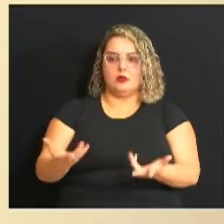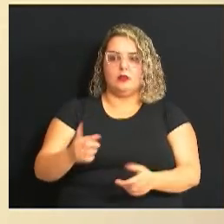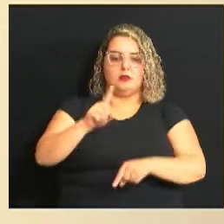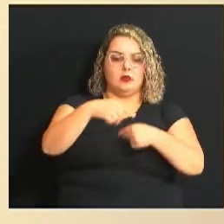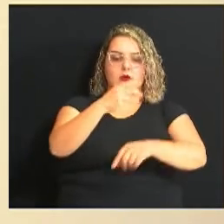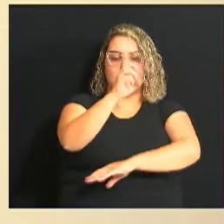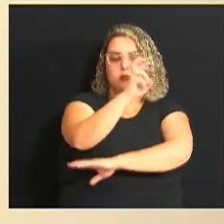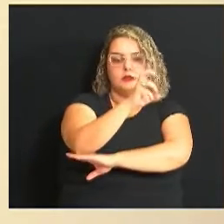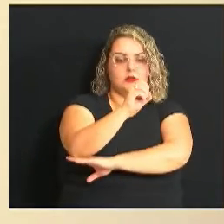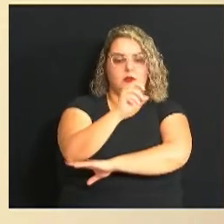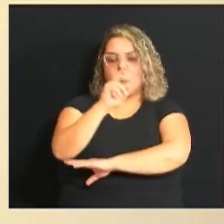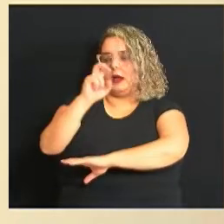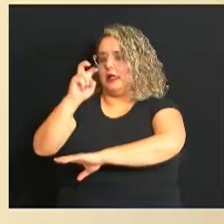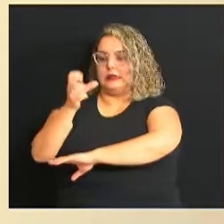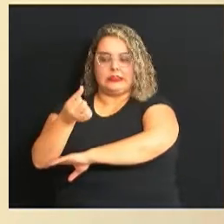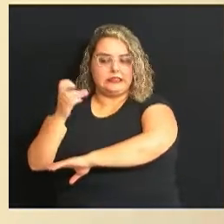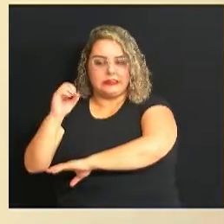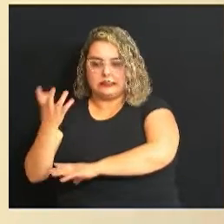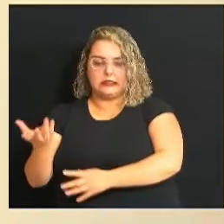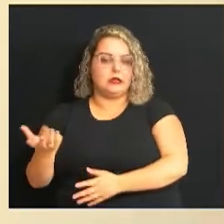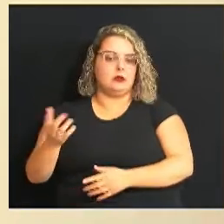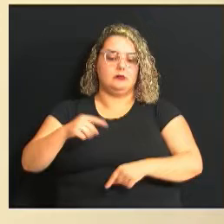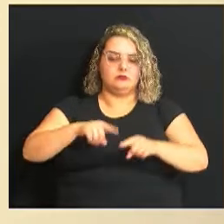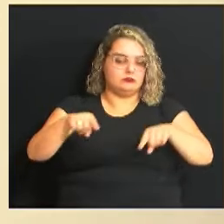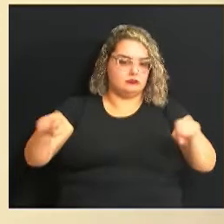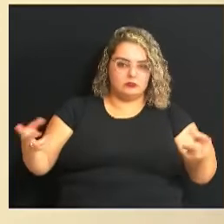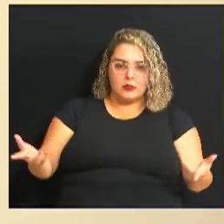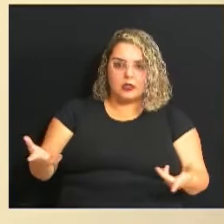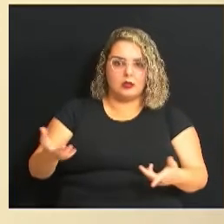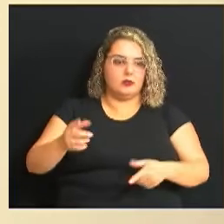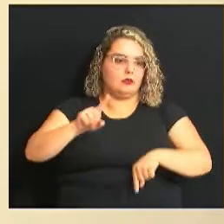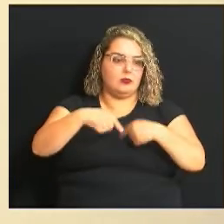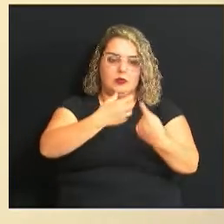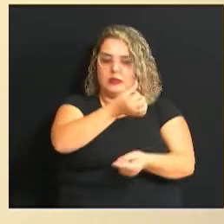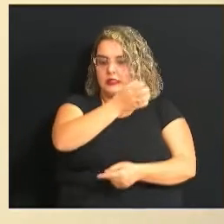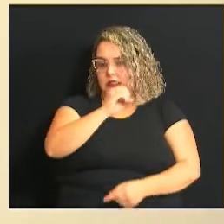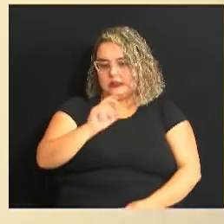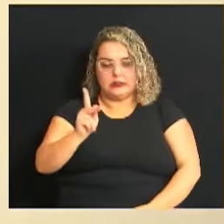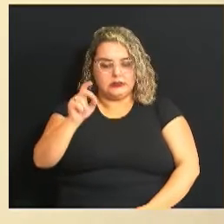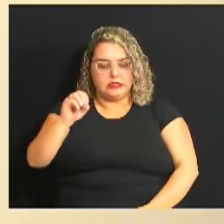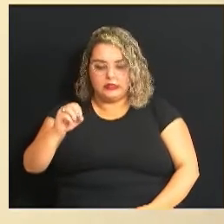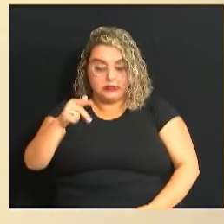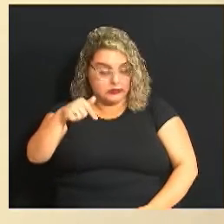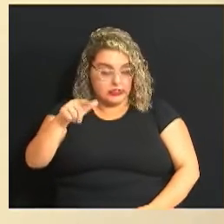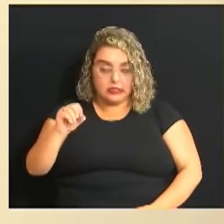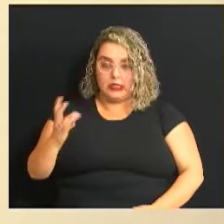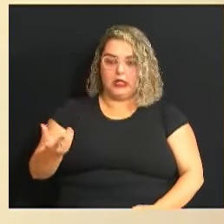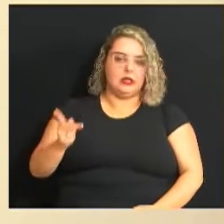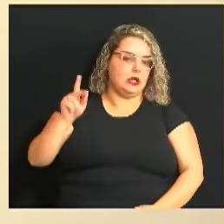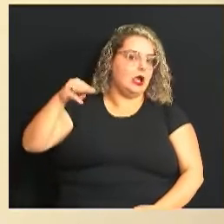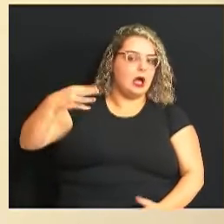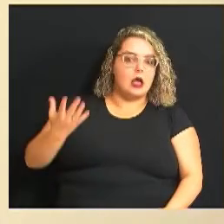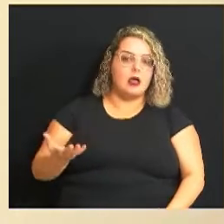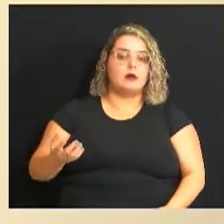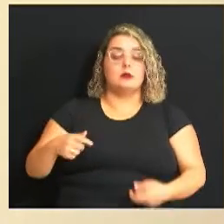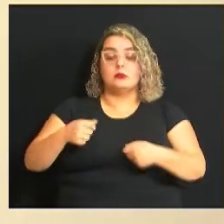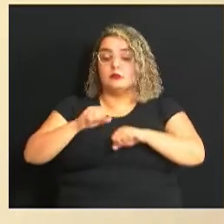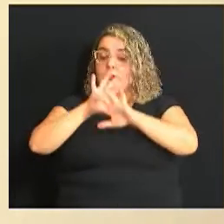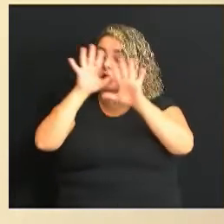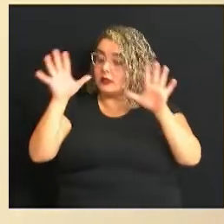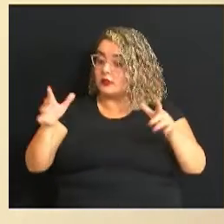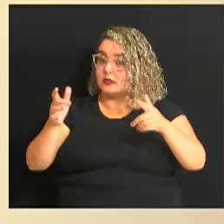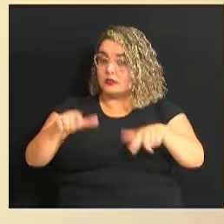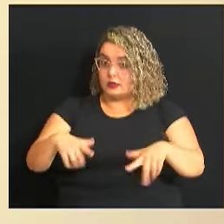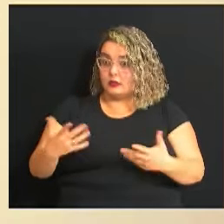outro é 60, 70. Então, mas nós precisamos saber, é preciso dar transparência a esses locais com